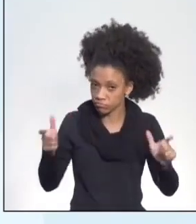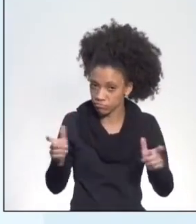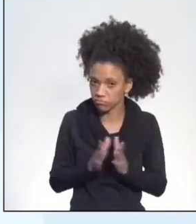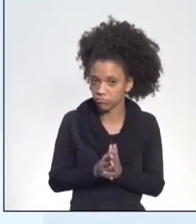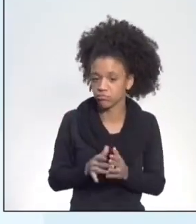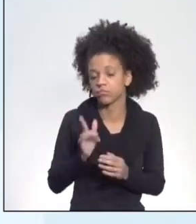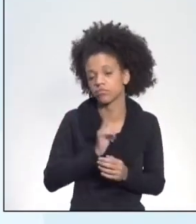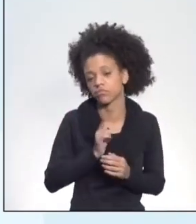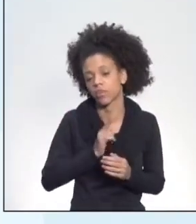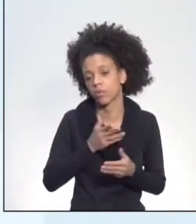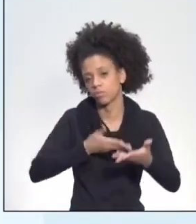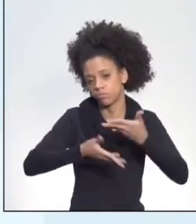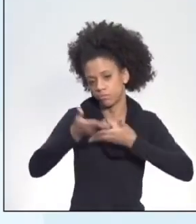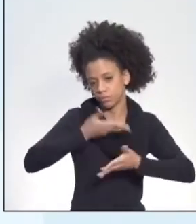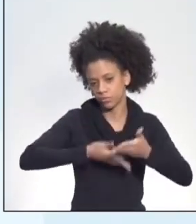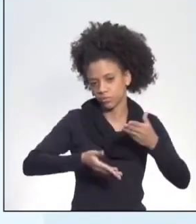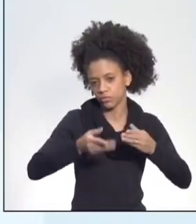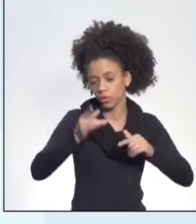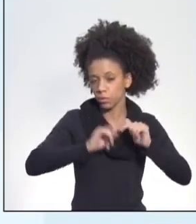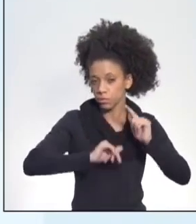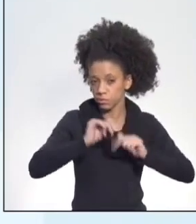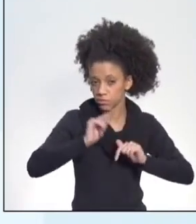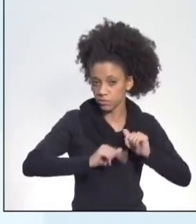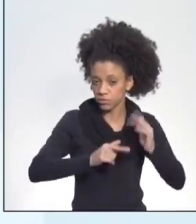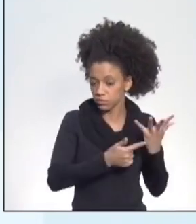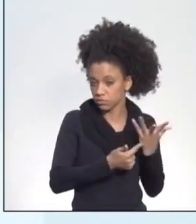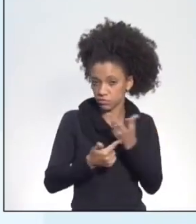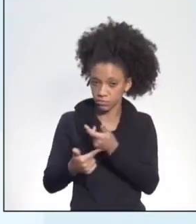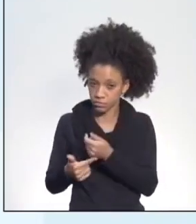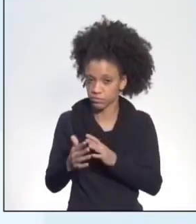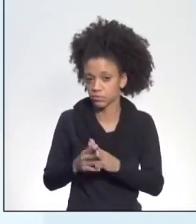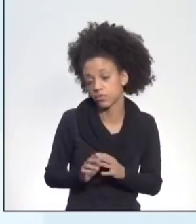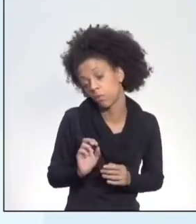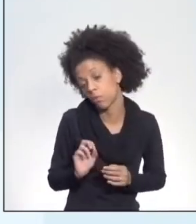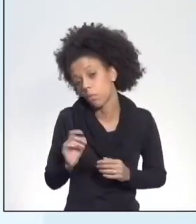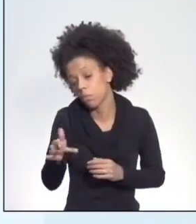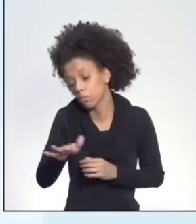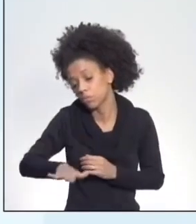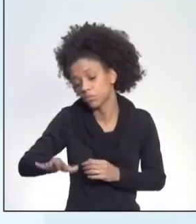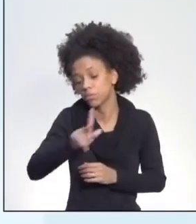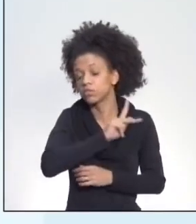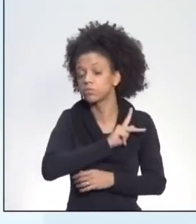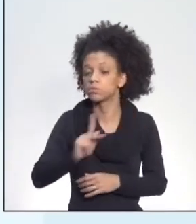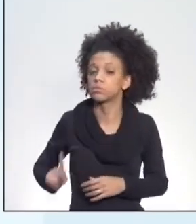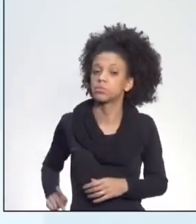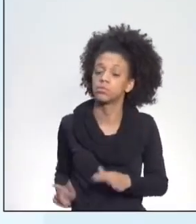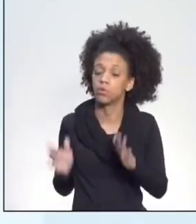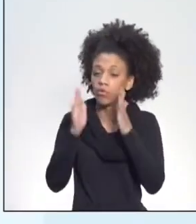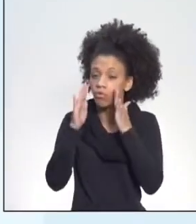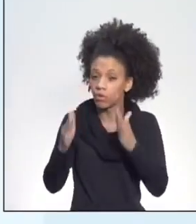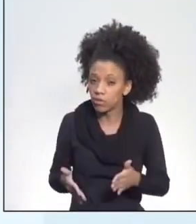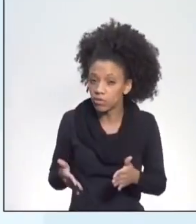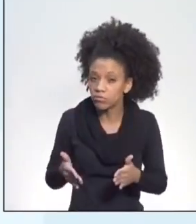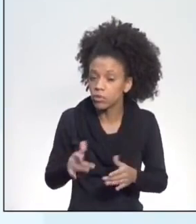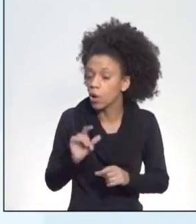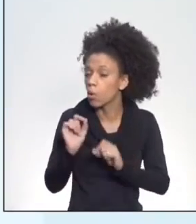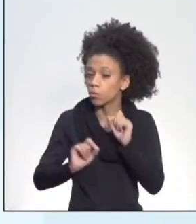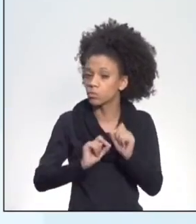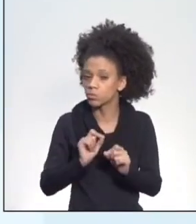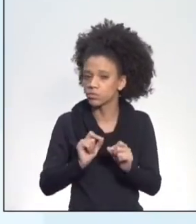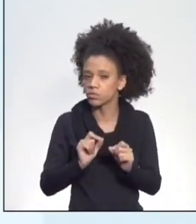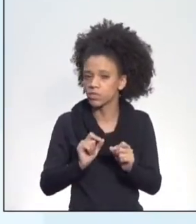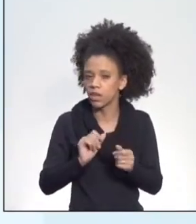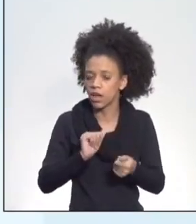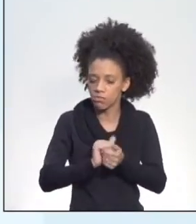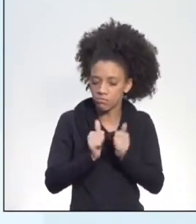uma interação com o objeto artístico previamente existente, ou com um espaço público, visando colocar em questão as percepções acerca